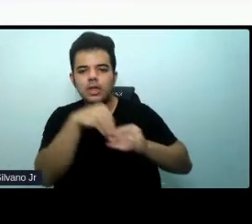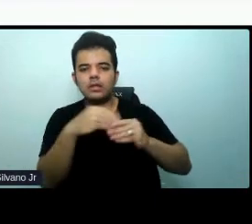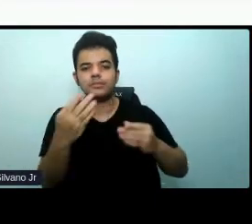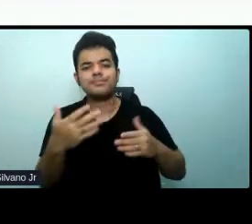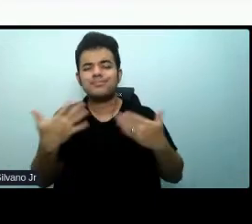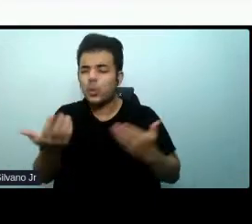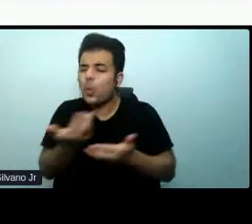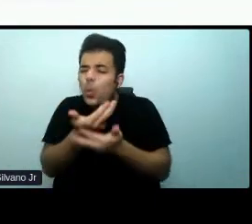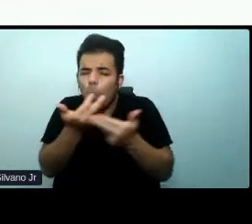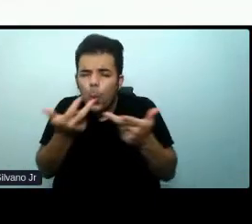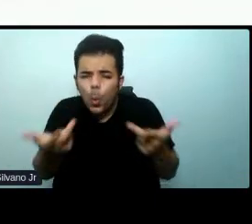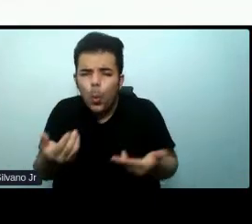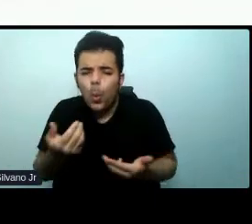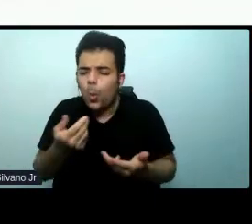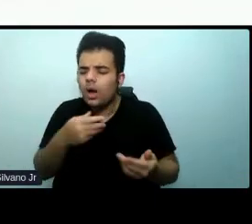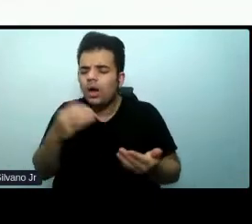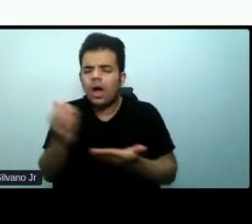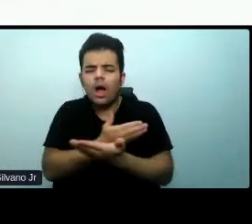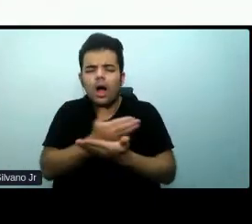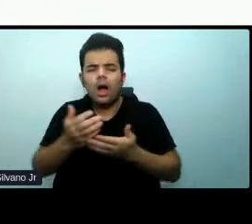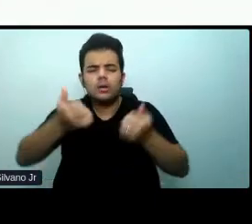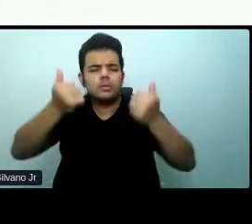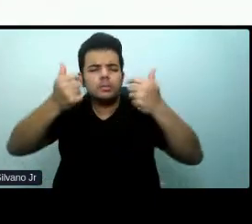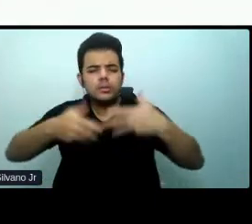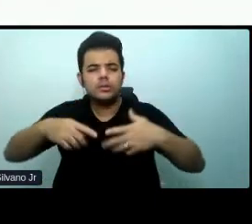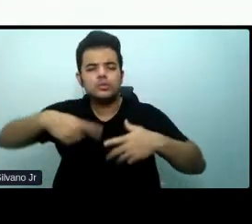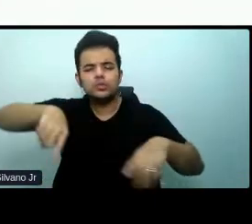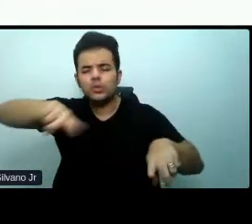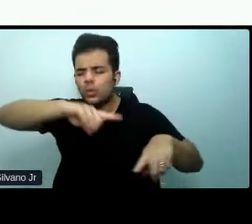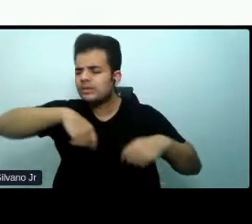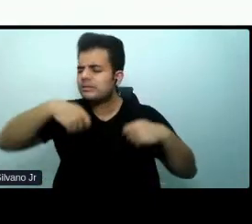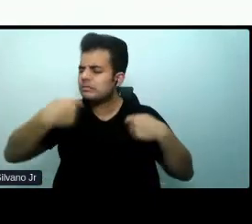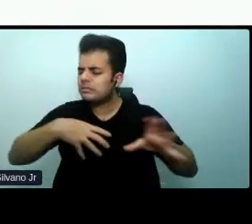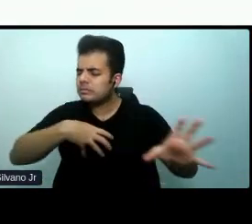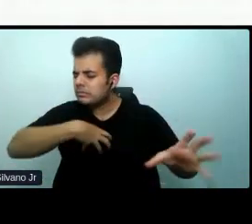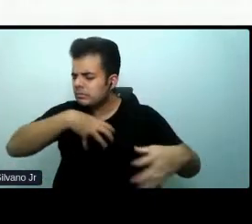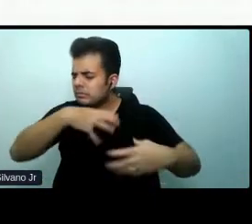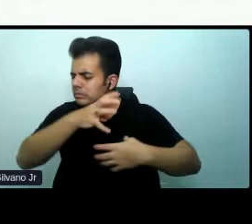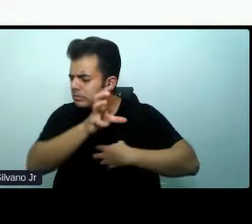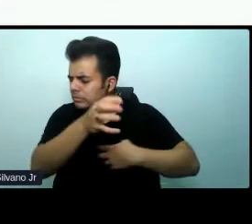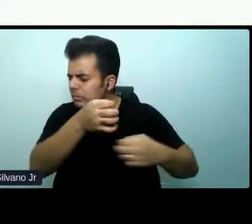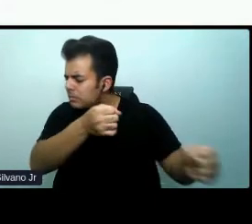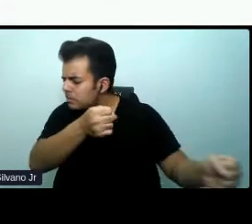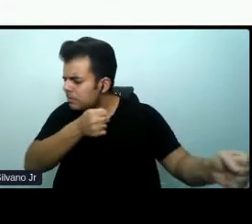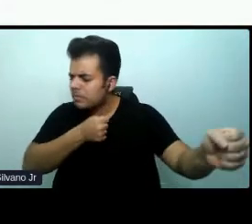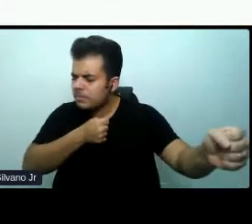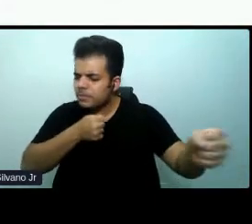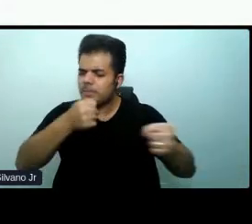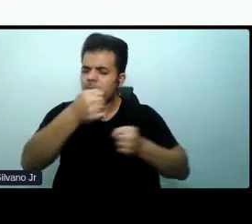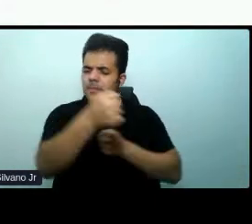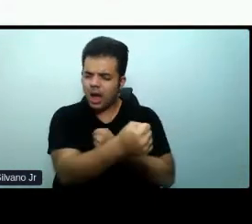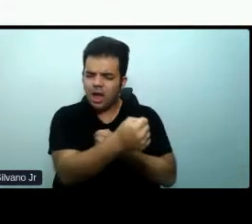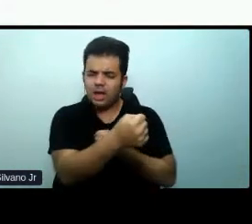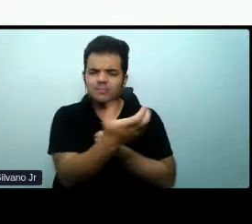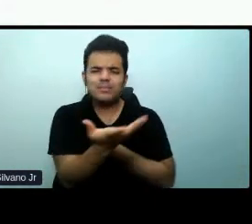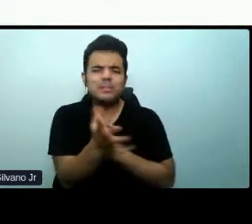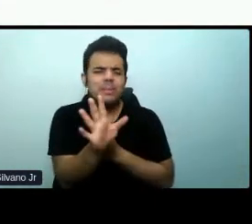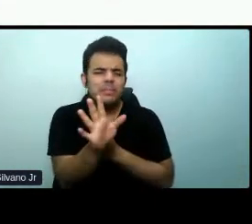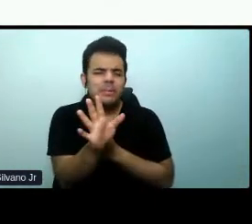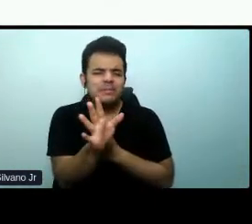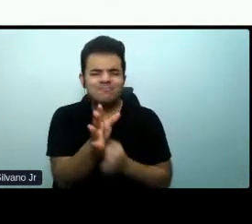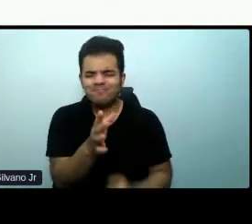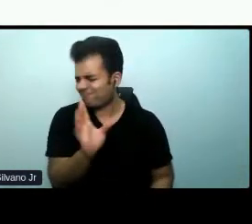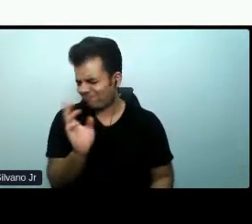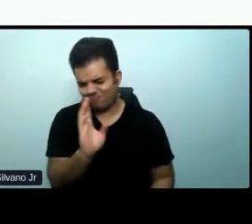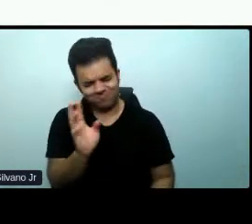algumas coisas que falam da gente se colocar no lugar da pessoa. Mas, para mim, esse negócio não dá